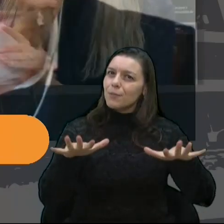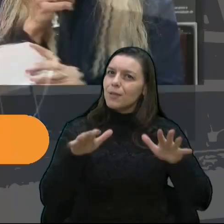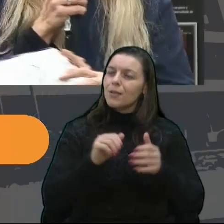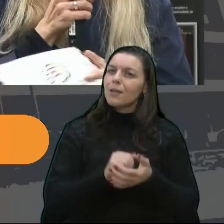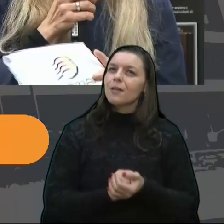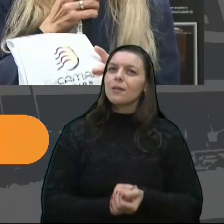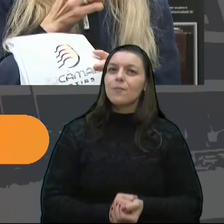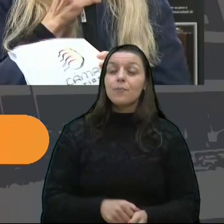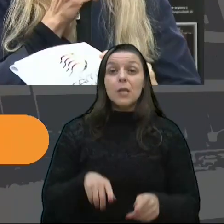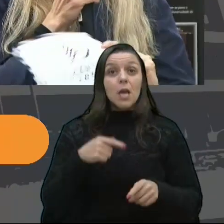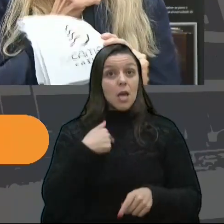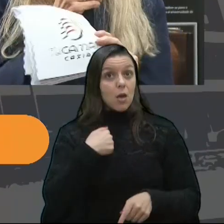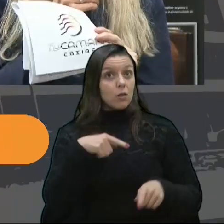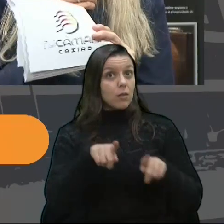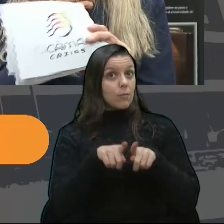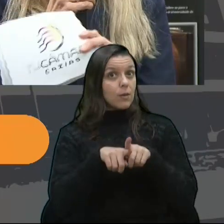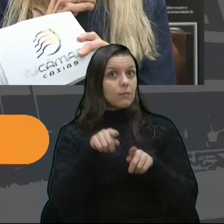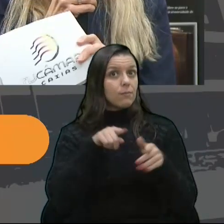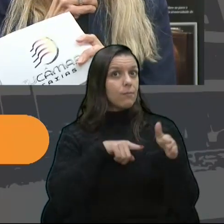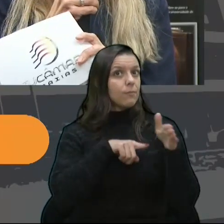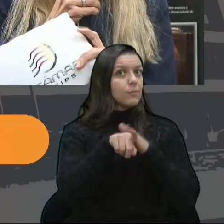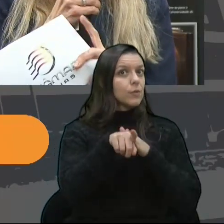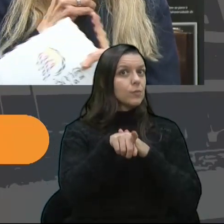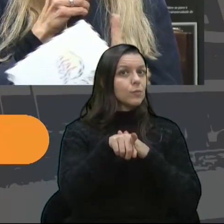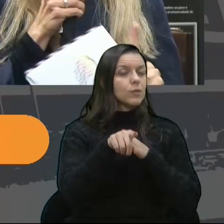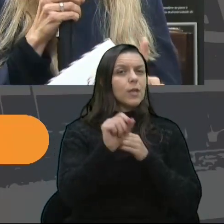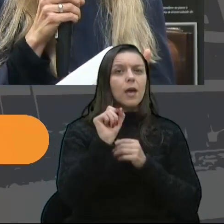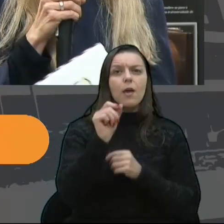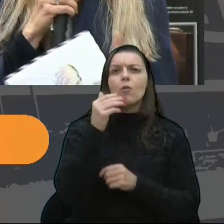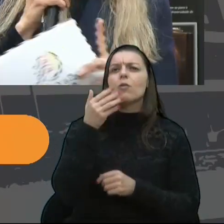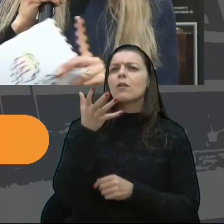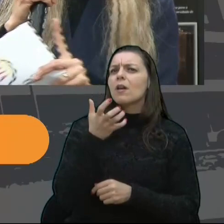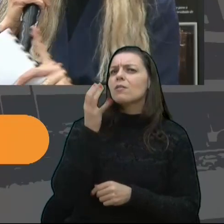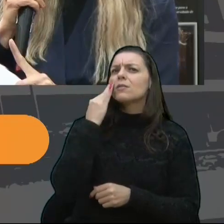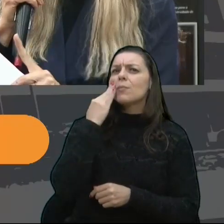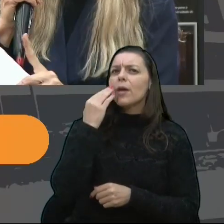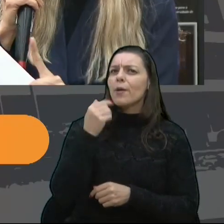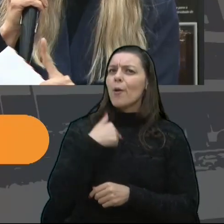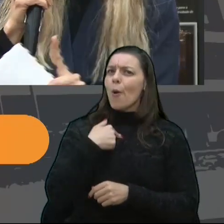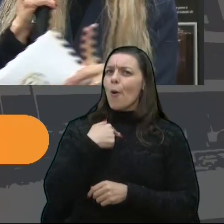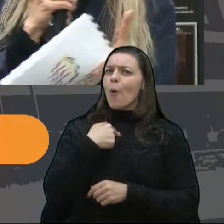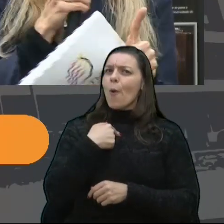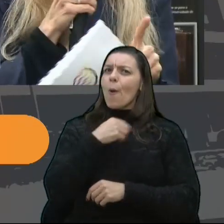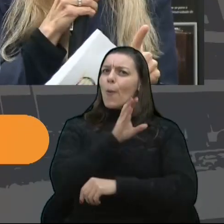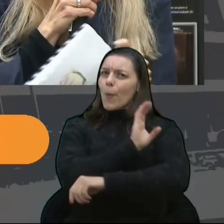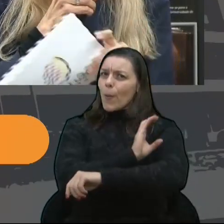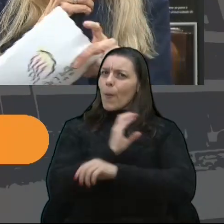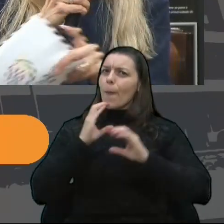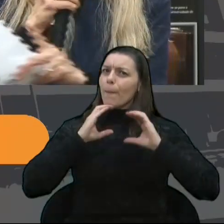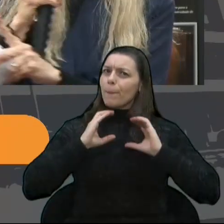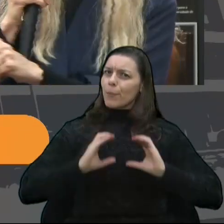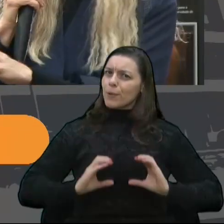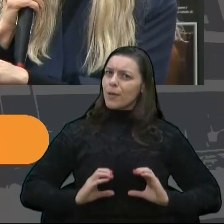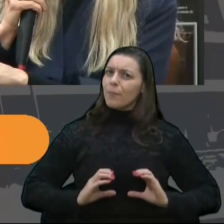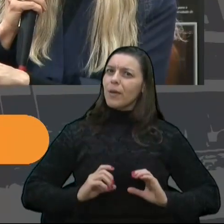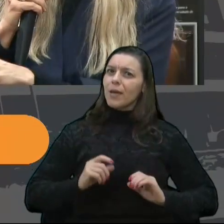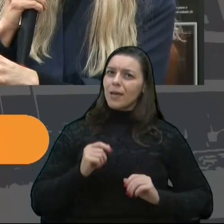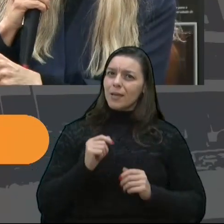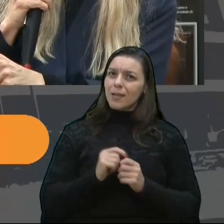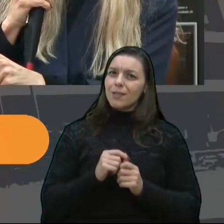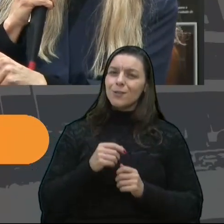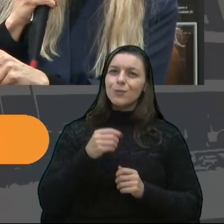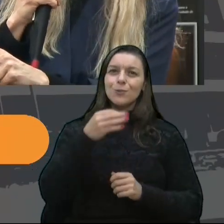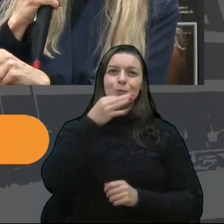tua pergunta, Felipe, eu também quero saber, porque o comportamento do caxiense é um pouco diferente, como tu bem colocou, não era